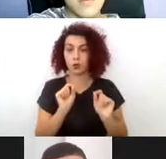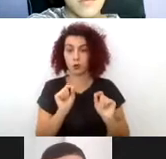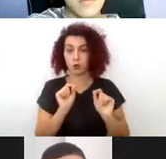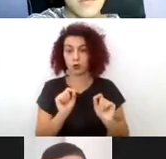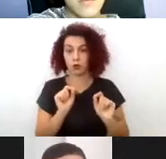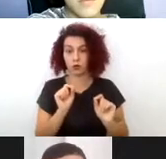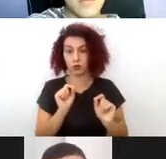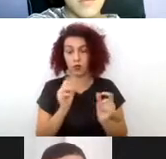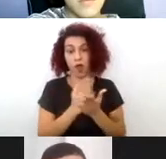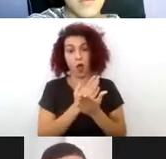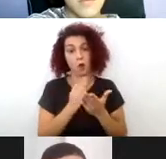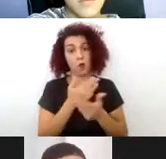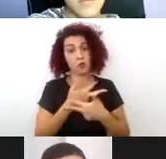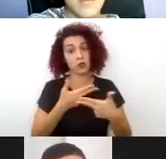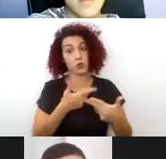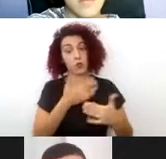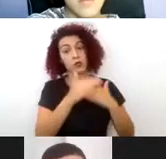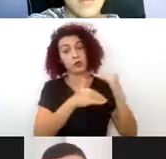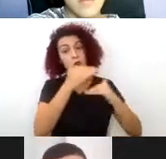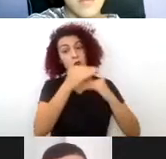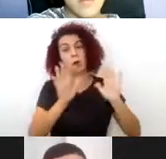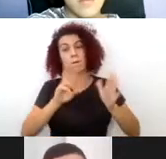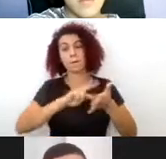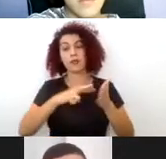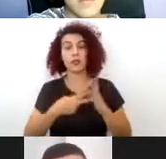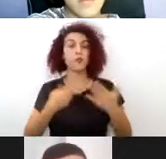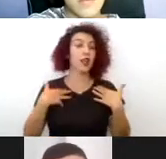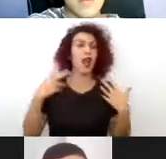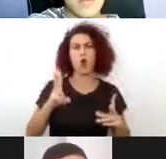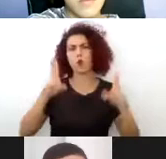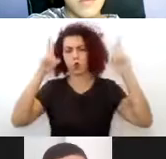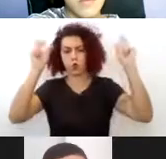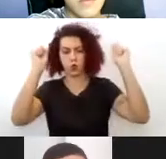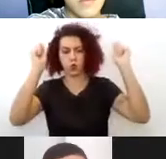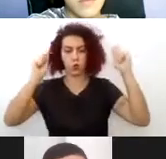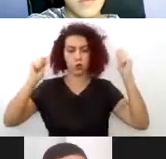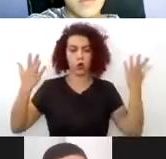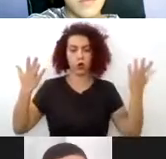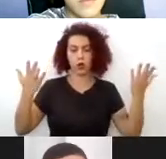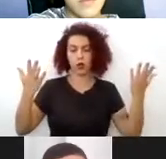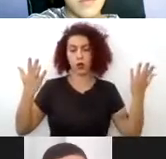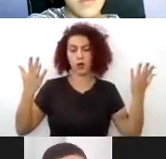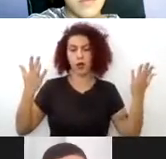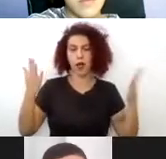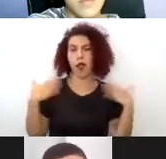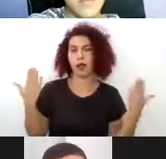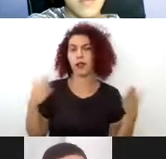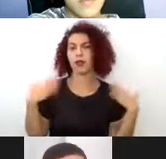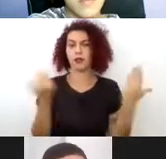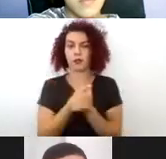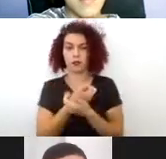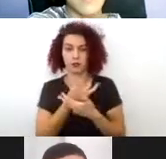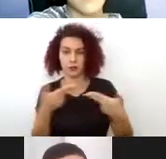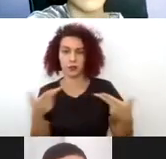nesse processo isso não significa Vitória nem alegria nem felicidade tá tem algumas fotos que estão entrando aí como por exemplo